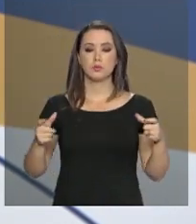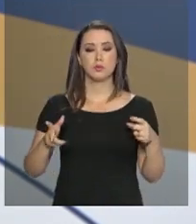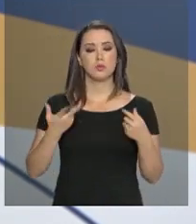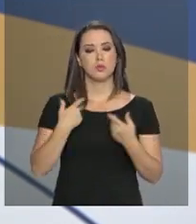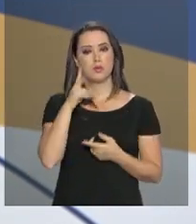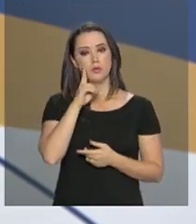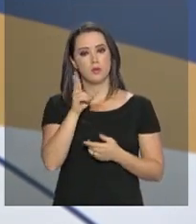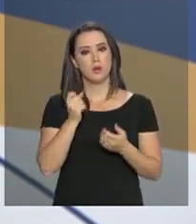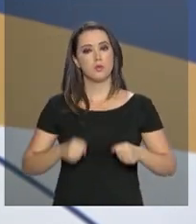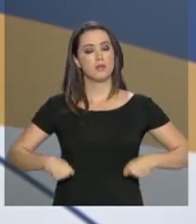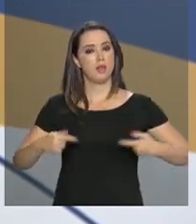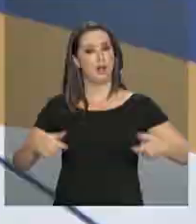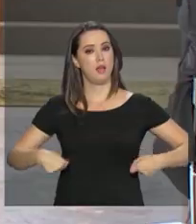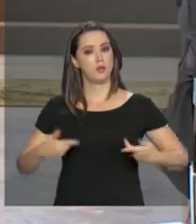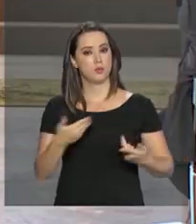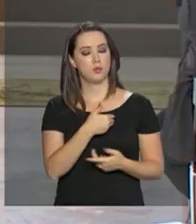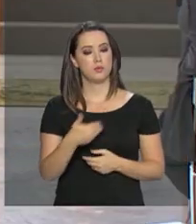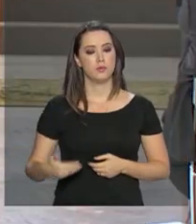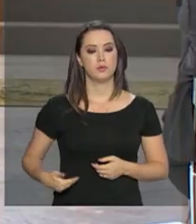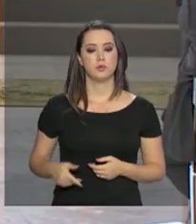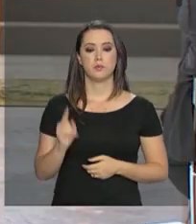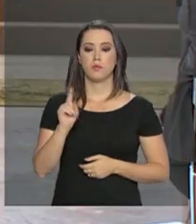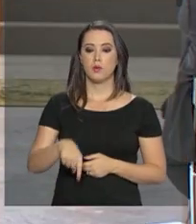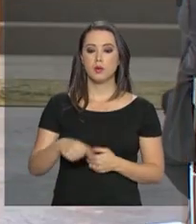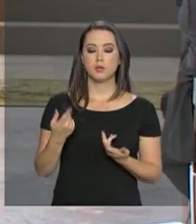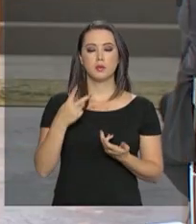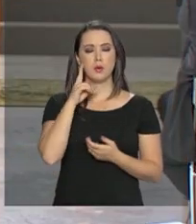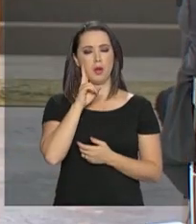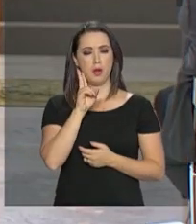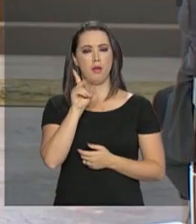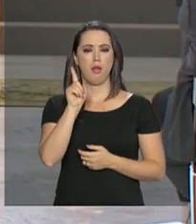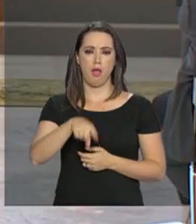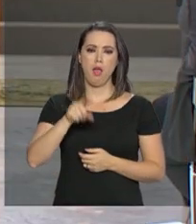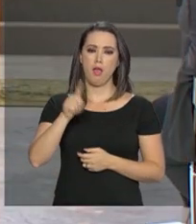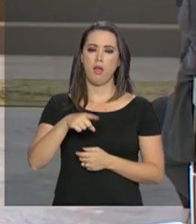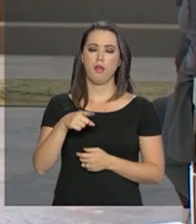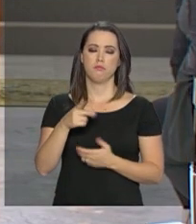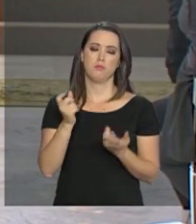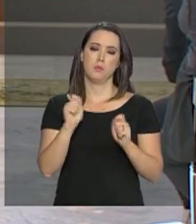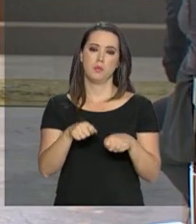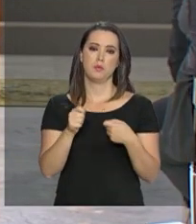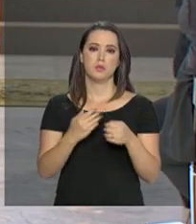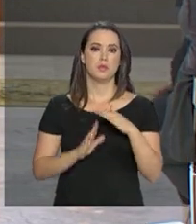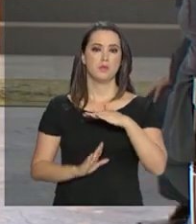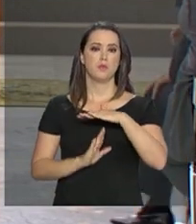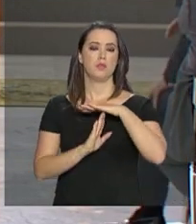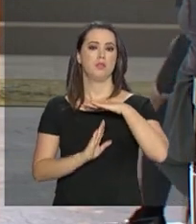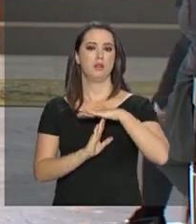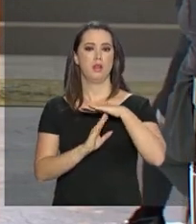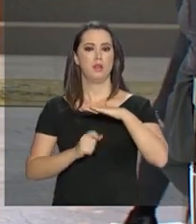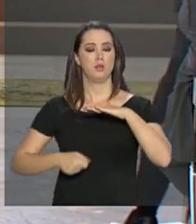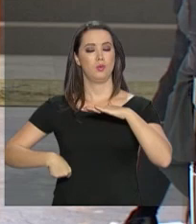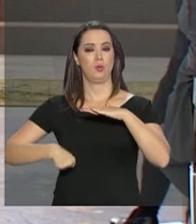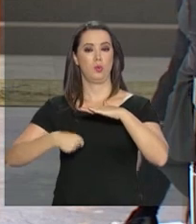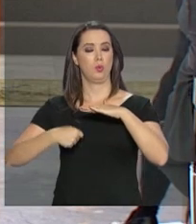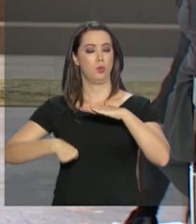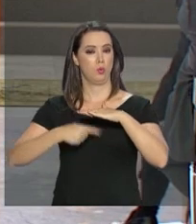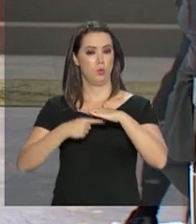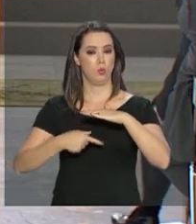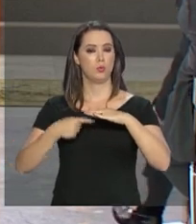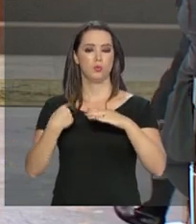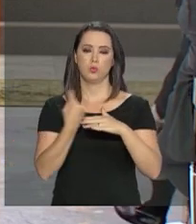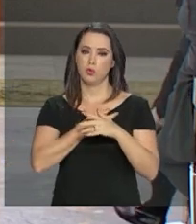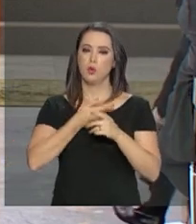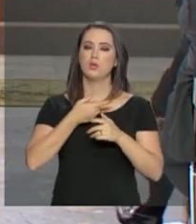dos gastos orçamentários é possível que o déficit neste atinja o valor do teto em face do nosso